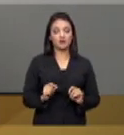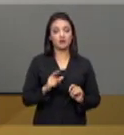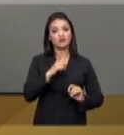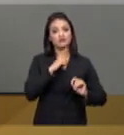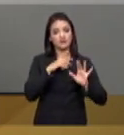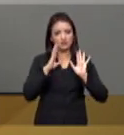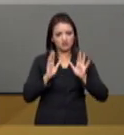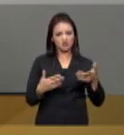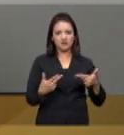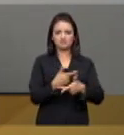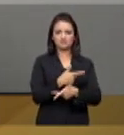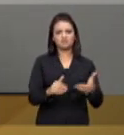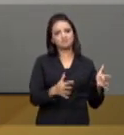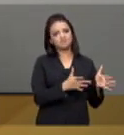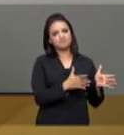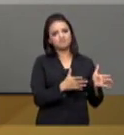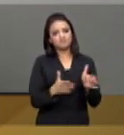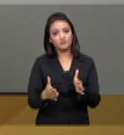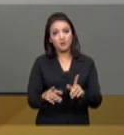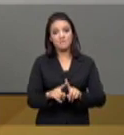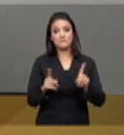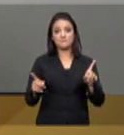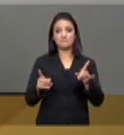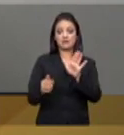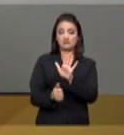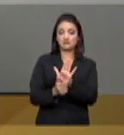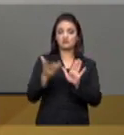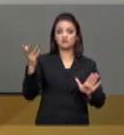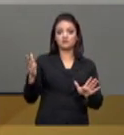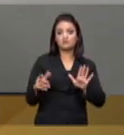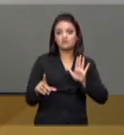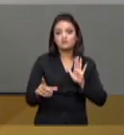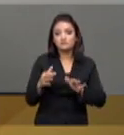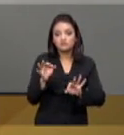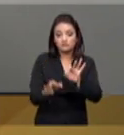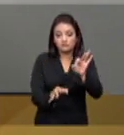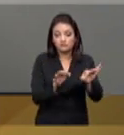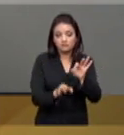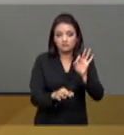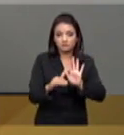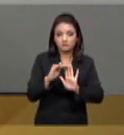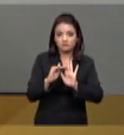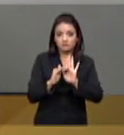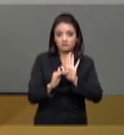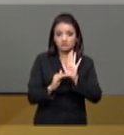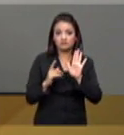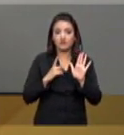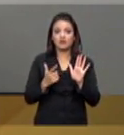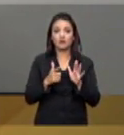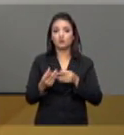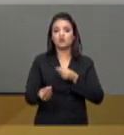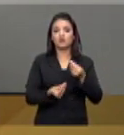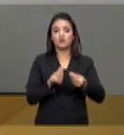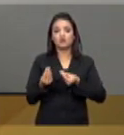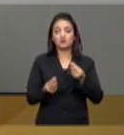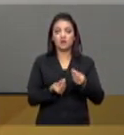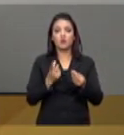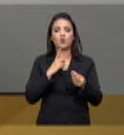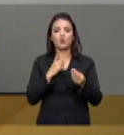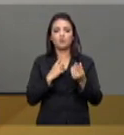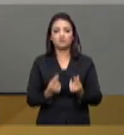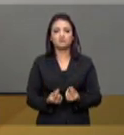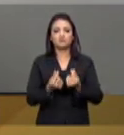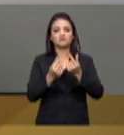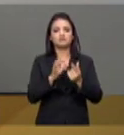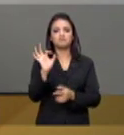natural das coisas, o arcabouço jurídico constitucional inviabiliza a tomada de valor alusiva a certo tributo